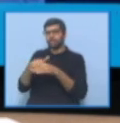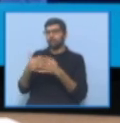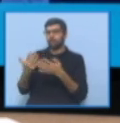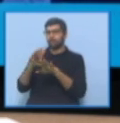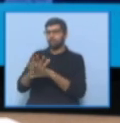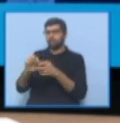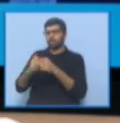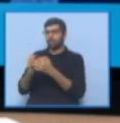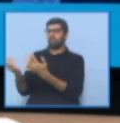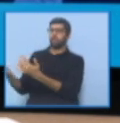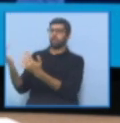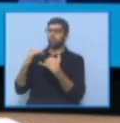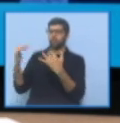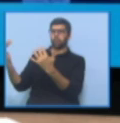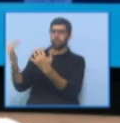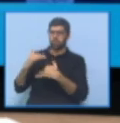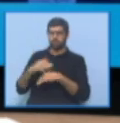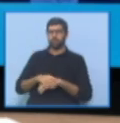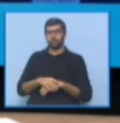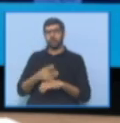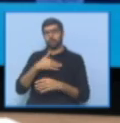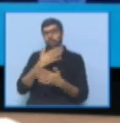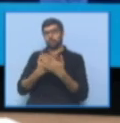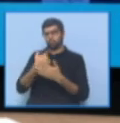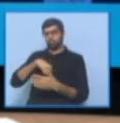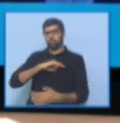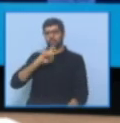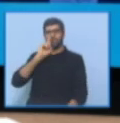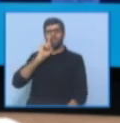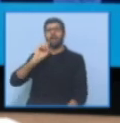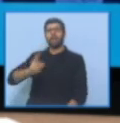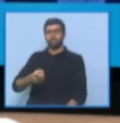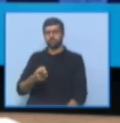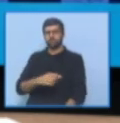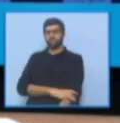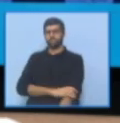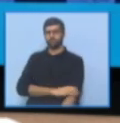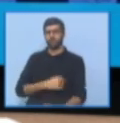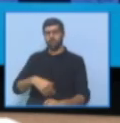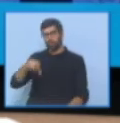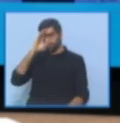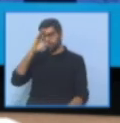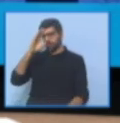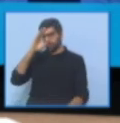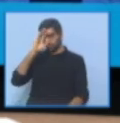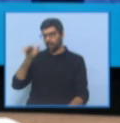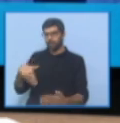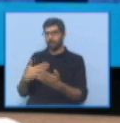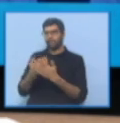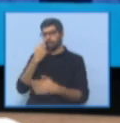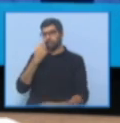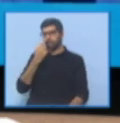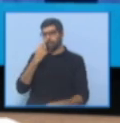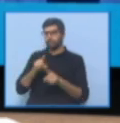para o problema das migrações. E aquilo que nós temos vindo a defender é que devem, em primeiro lugar, ser dado preferência